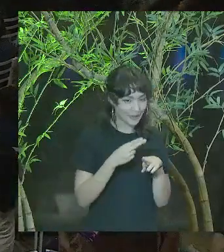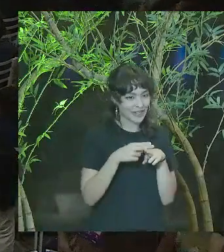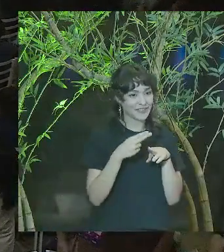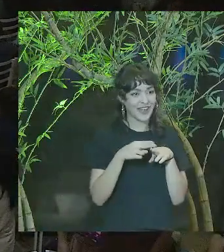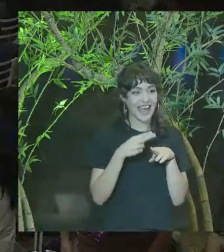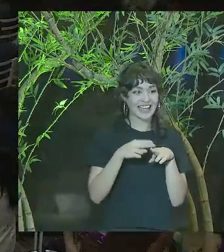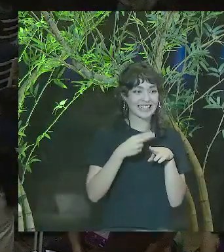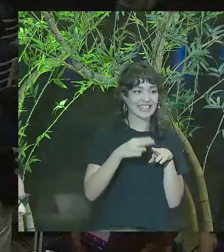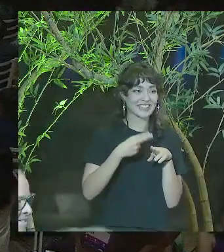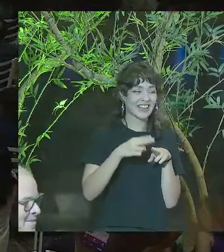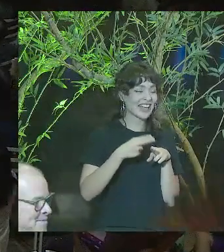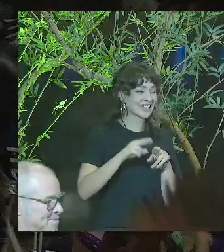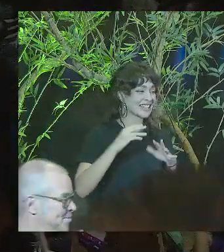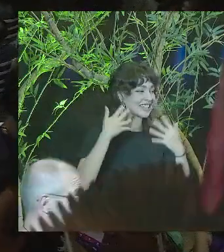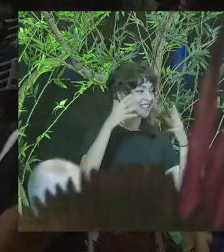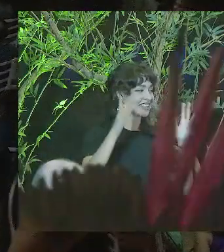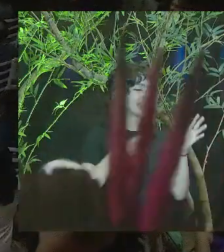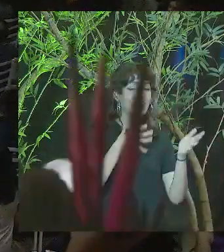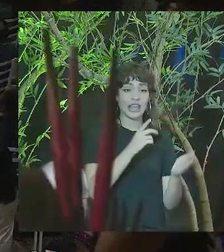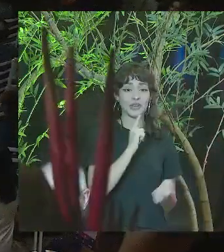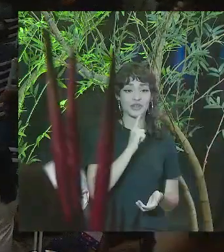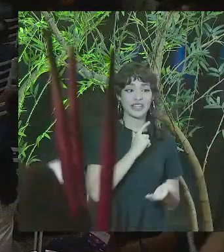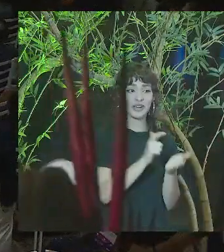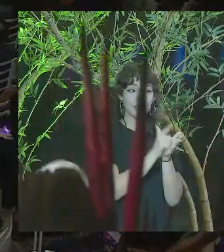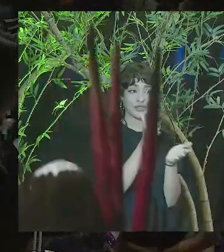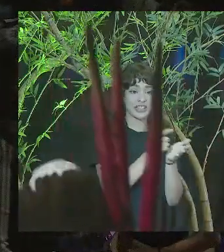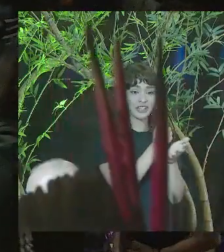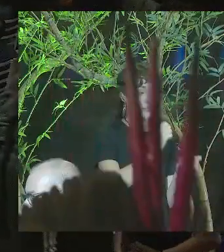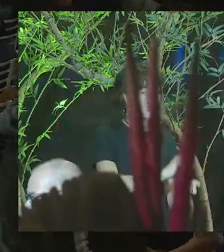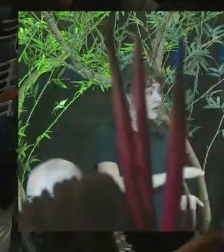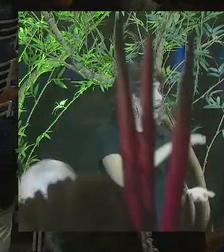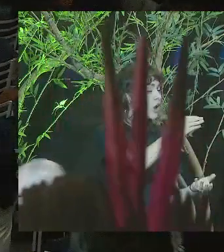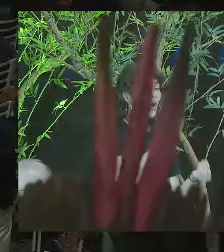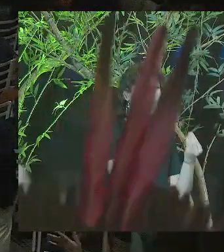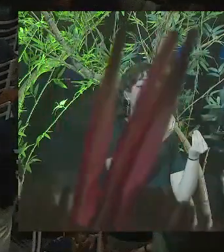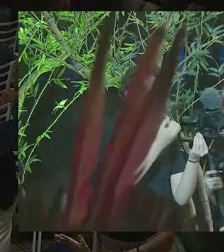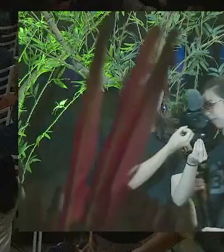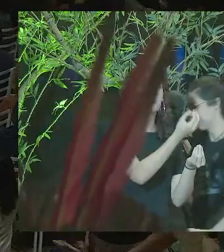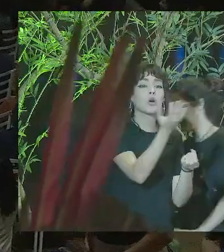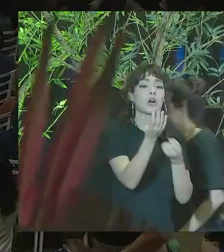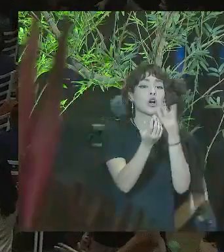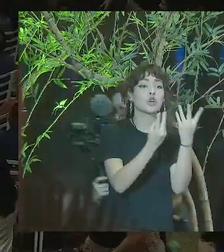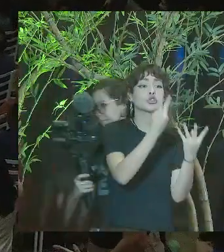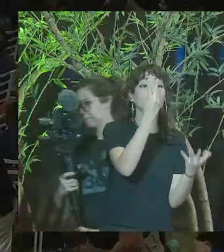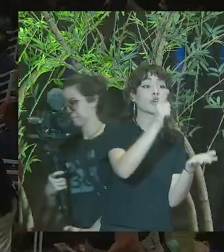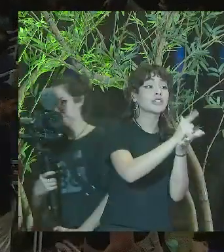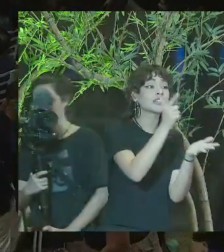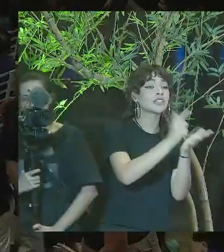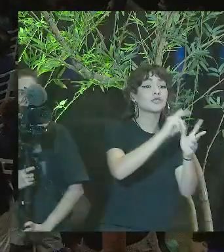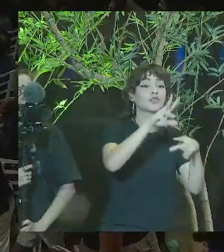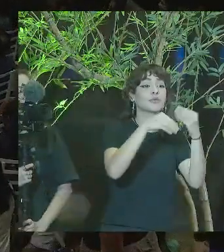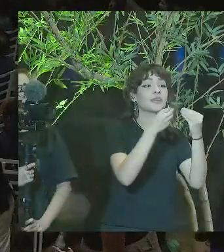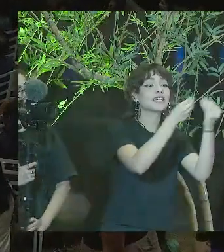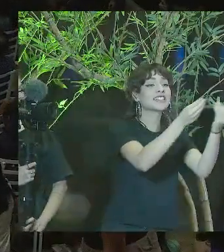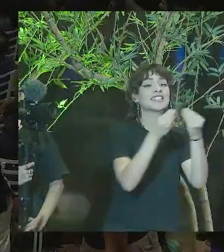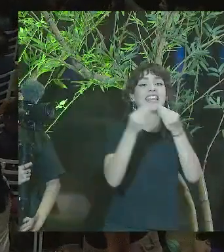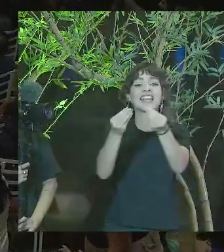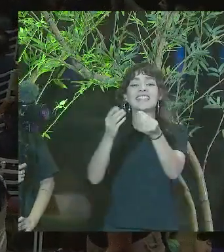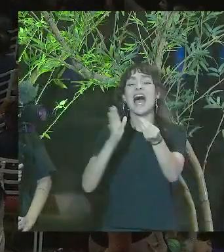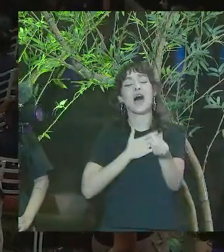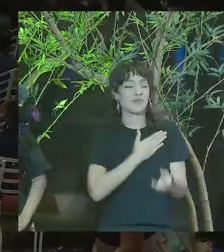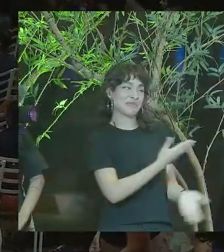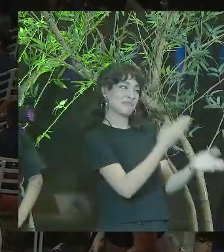disfarça. Olha, eu tô com uns livros aqui. O que eu faço pra gente poder dar 2 livros aqui de presente? Um é meu, o outro você distribui pro